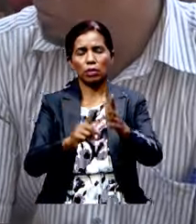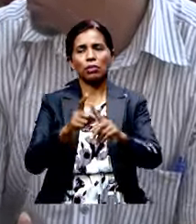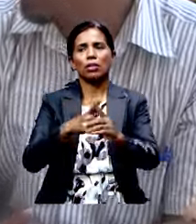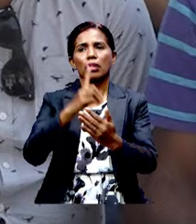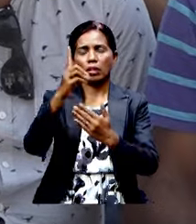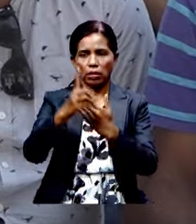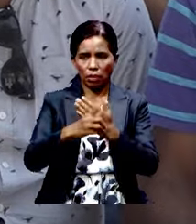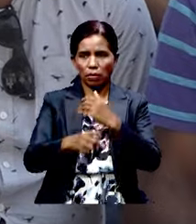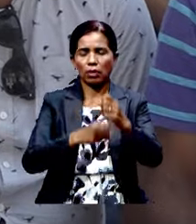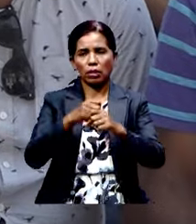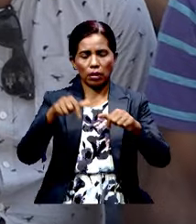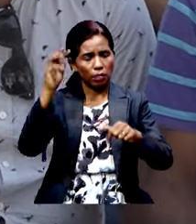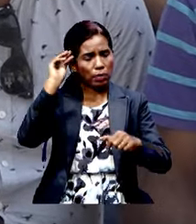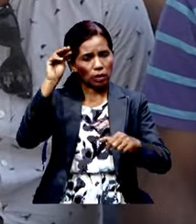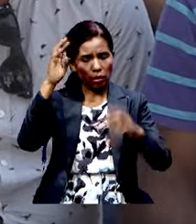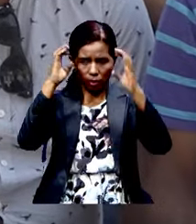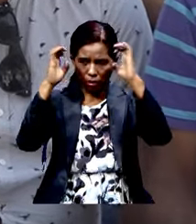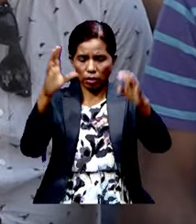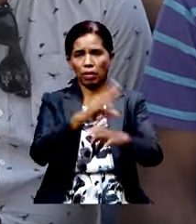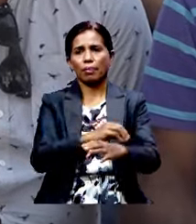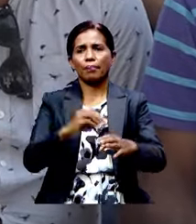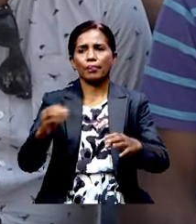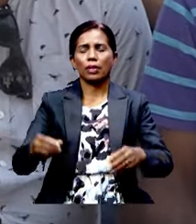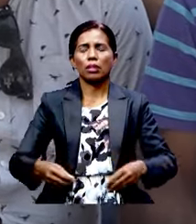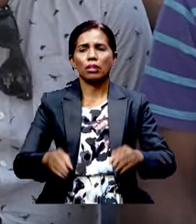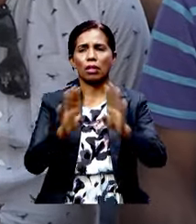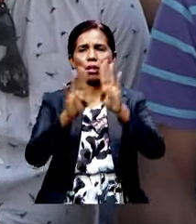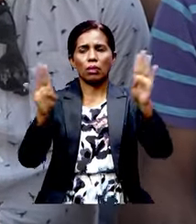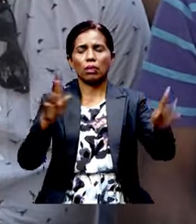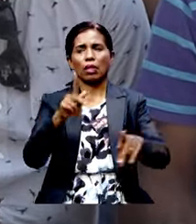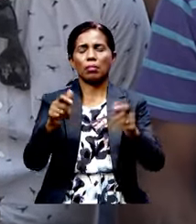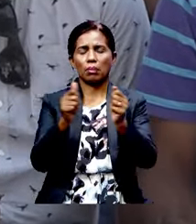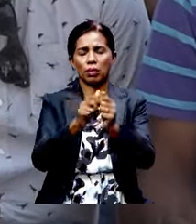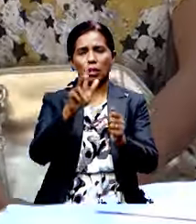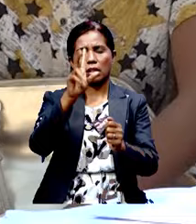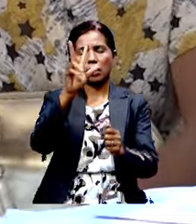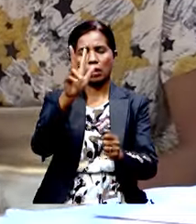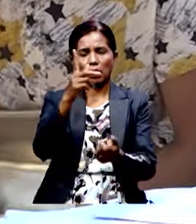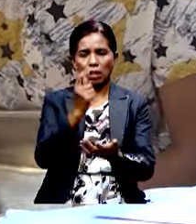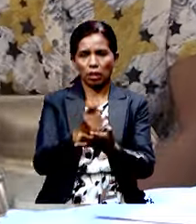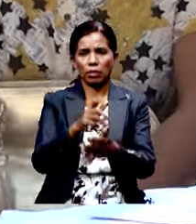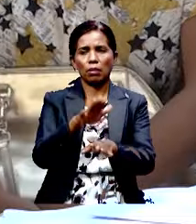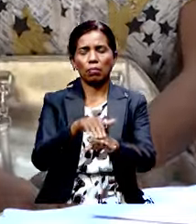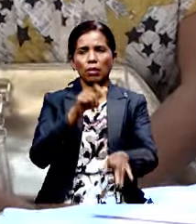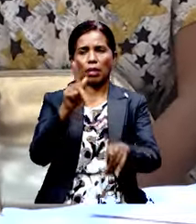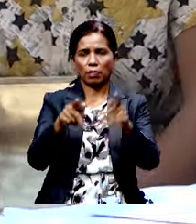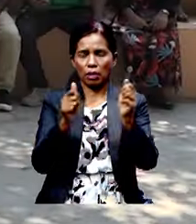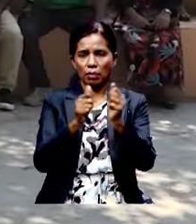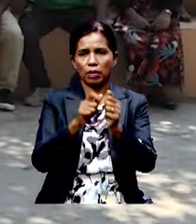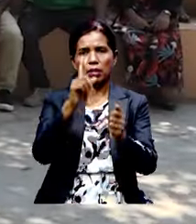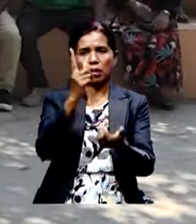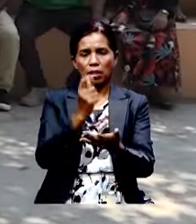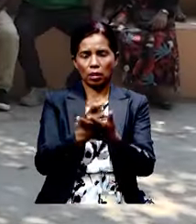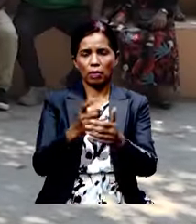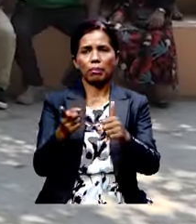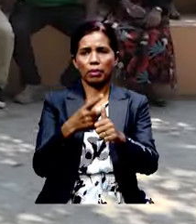estimação Ministério da Educação nian bolsa mérito ne se loke ba ema rihun tolu no se halo chamada ba ema rihun ida ia fase da